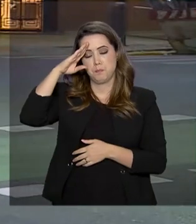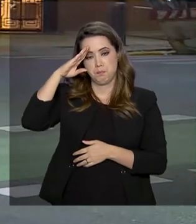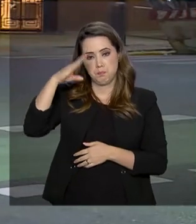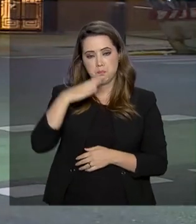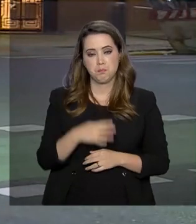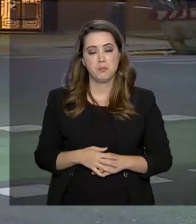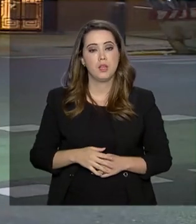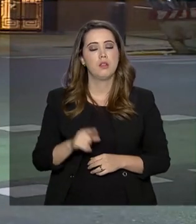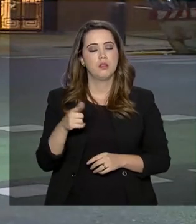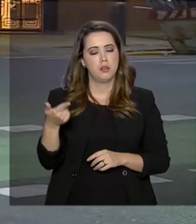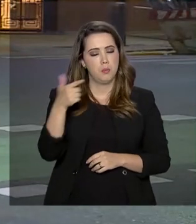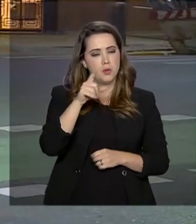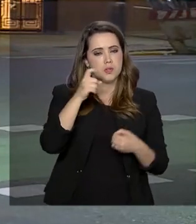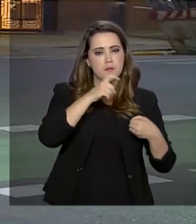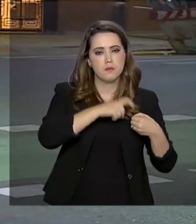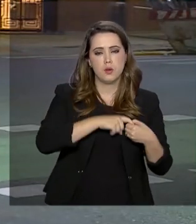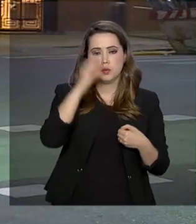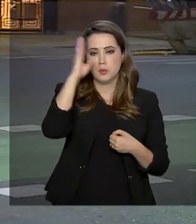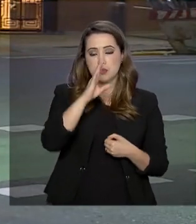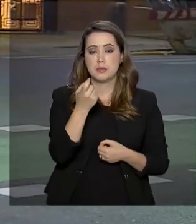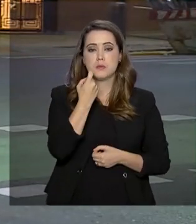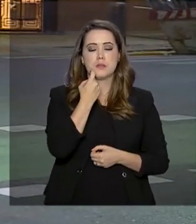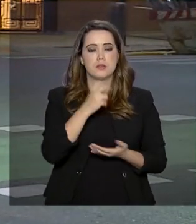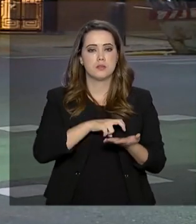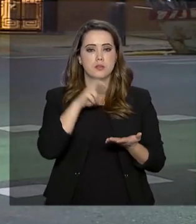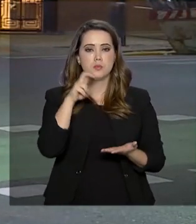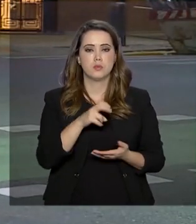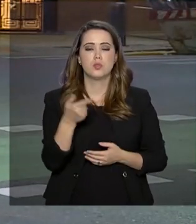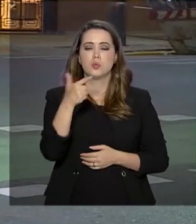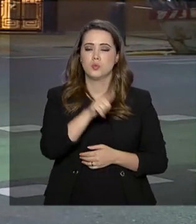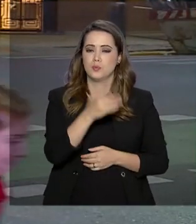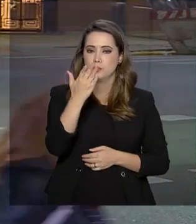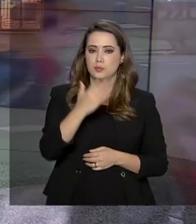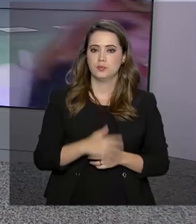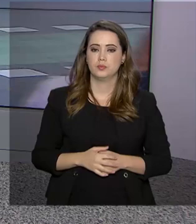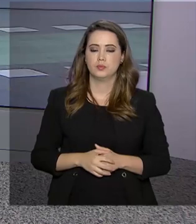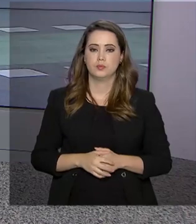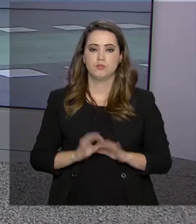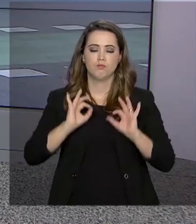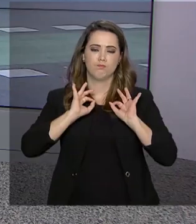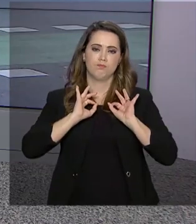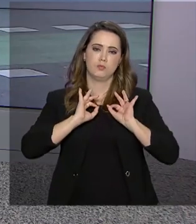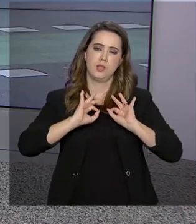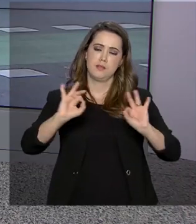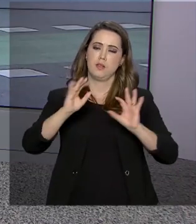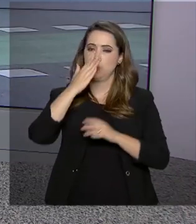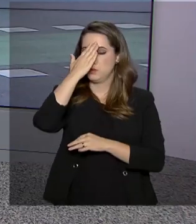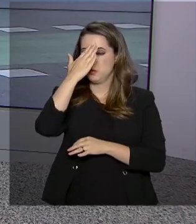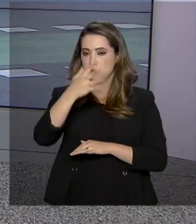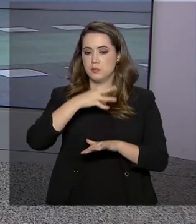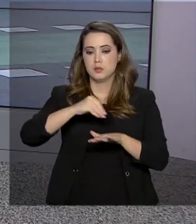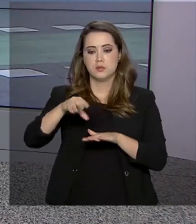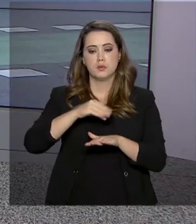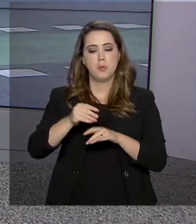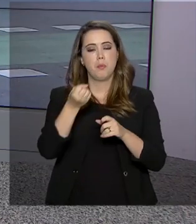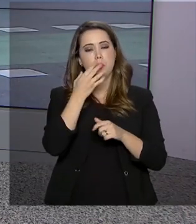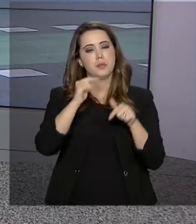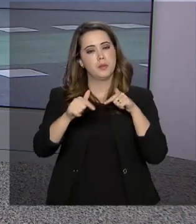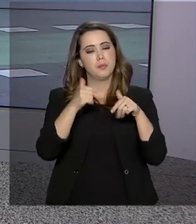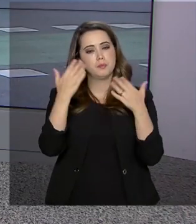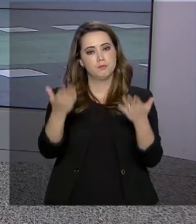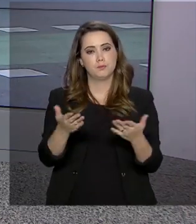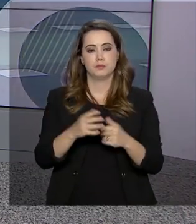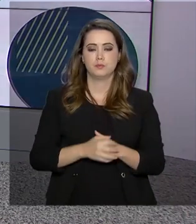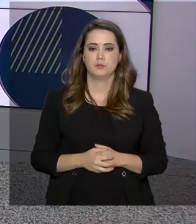bolsonaro retorna para o brasil na sexta feira pela manhã eu voto com você tá ótimo pablo obrigado pelas informações bom trabalho aí pra